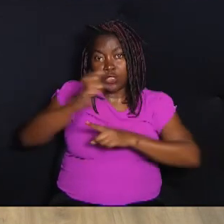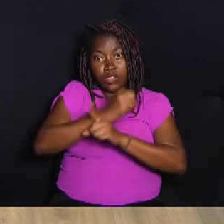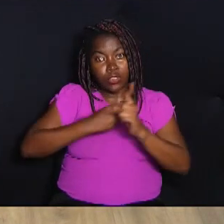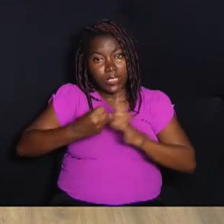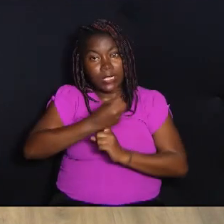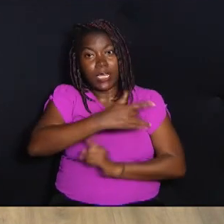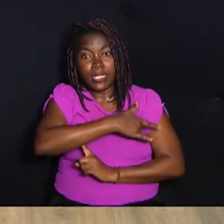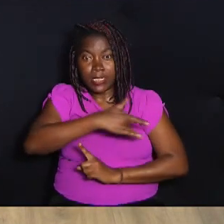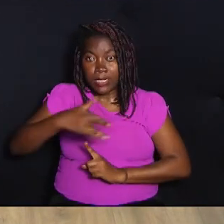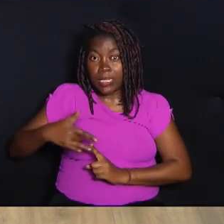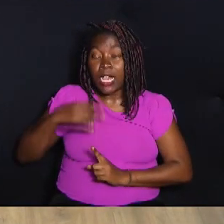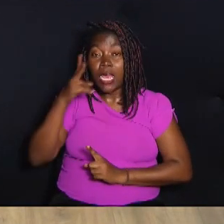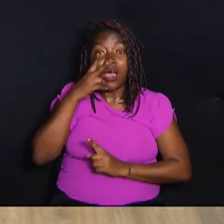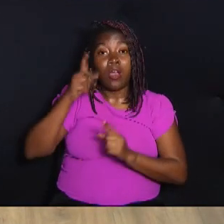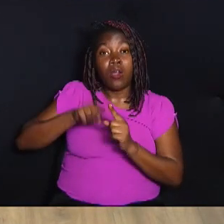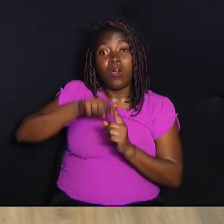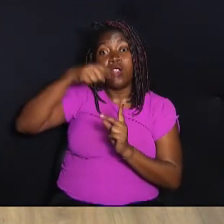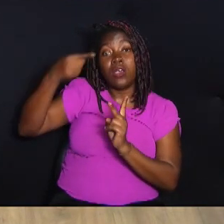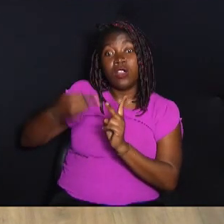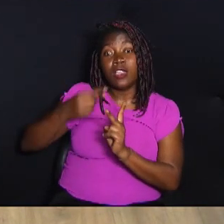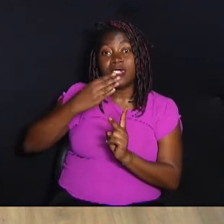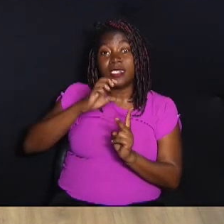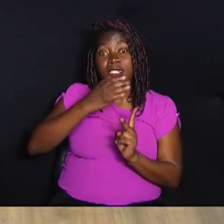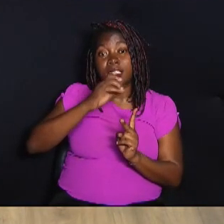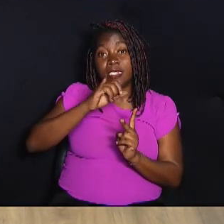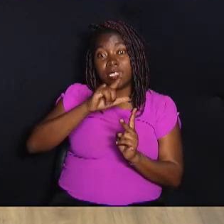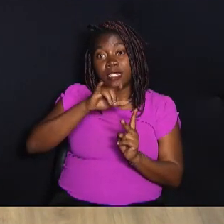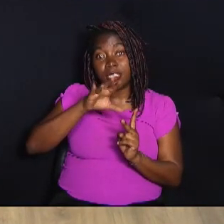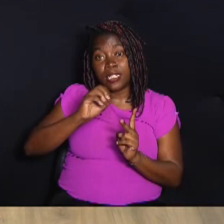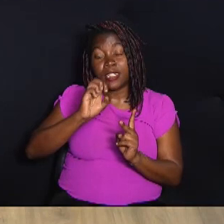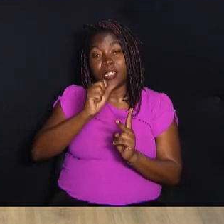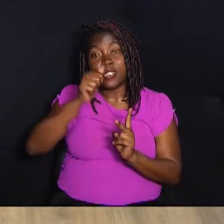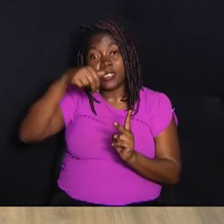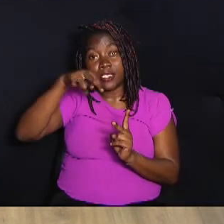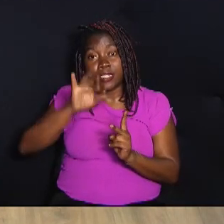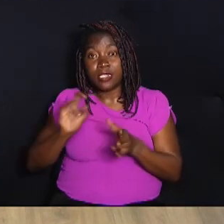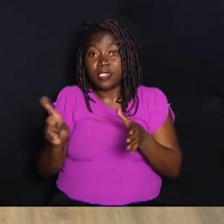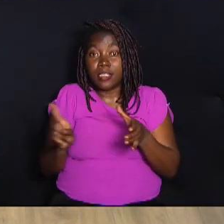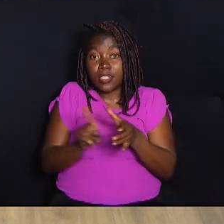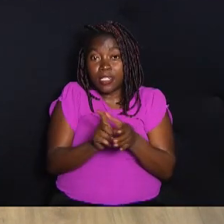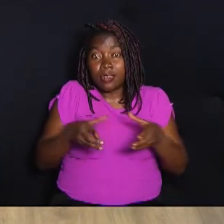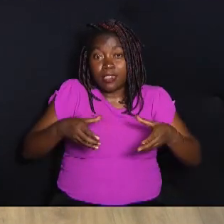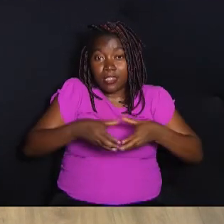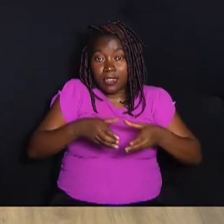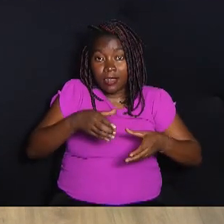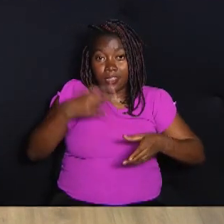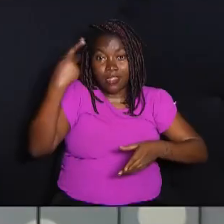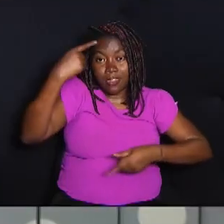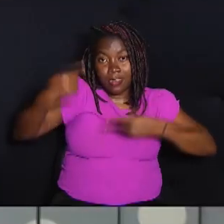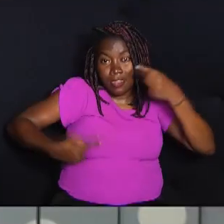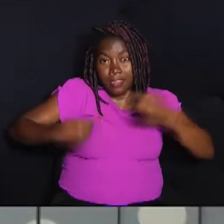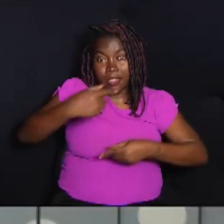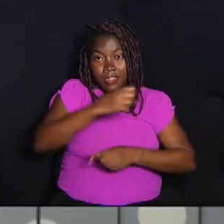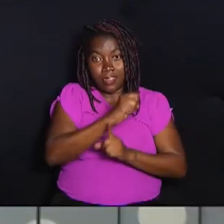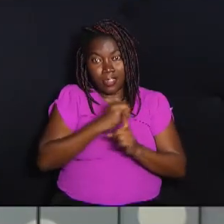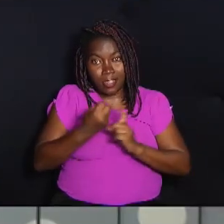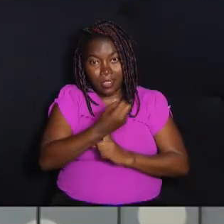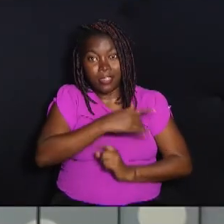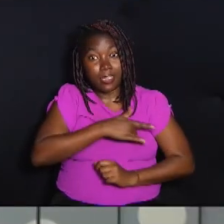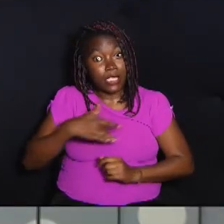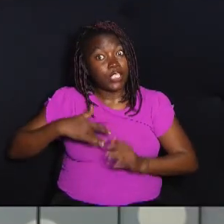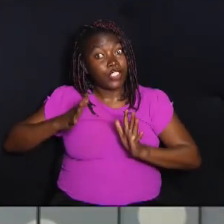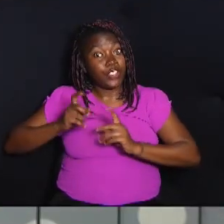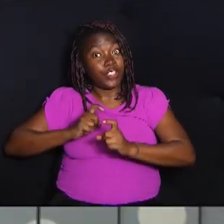o vereador Cecílio Santos, que é membro da Comissão de Política Social e Saúde e que já promoveu debate sobre violência